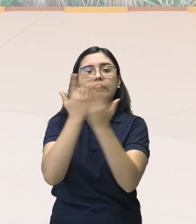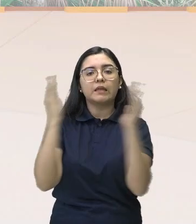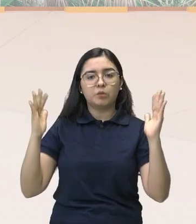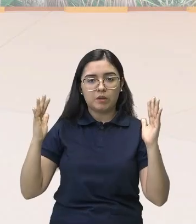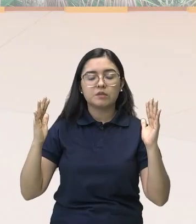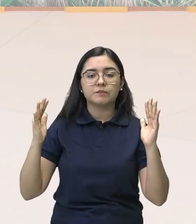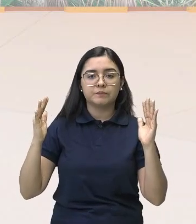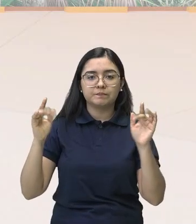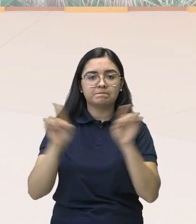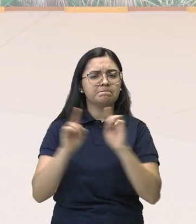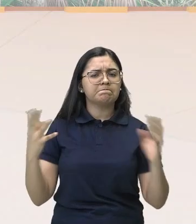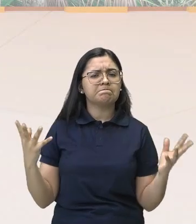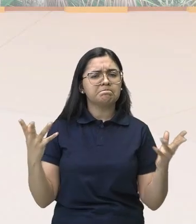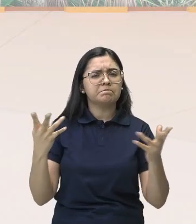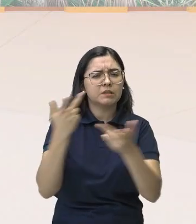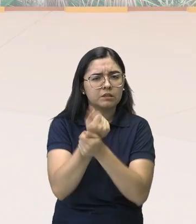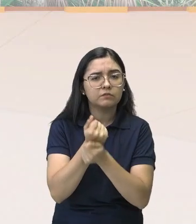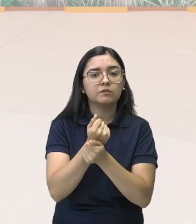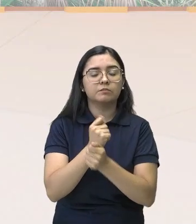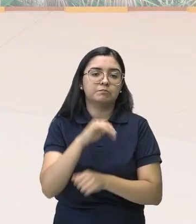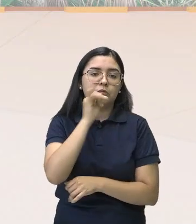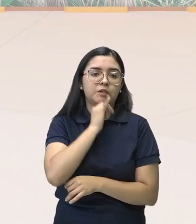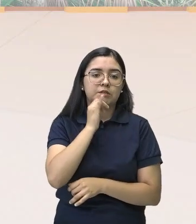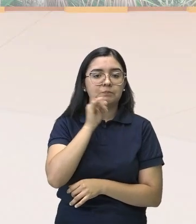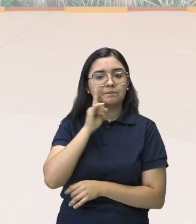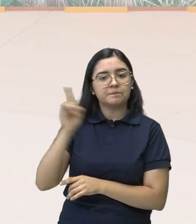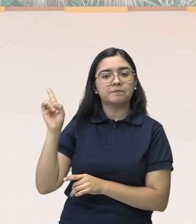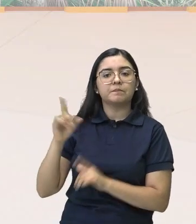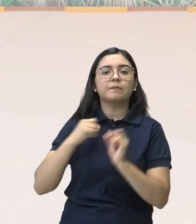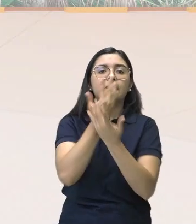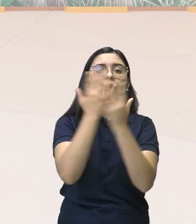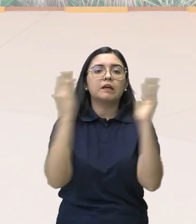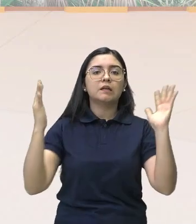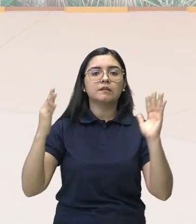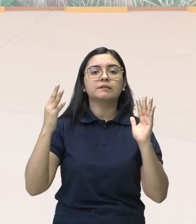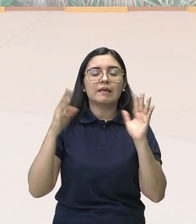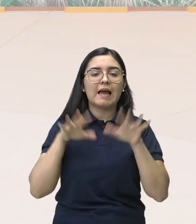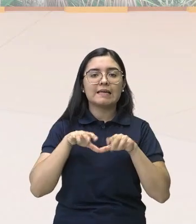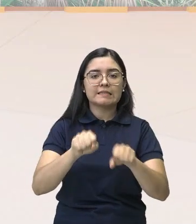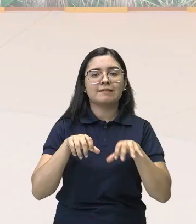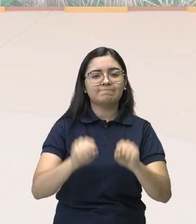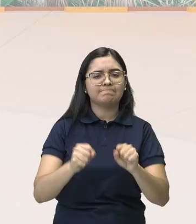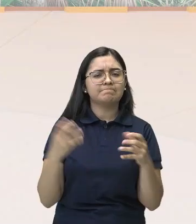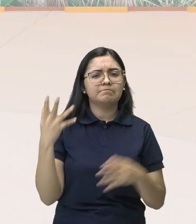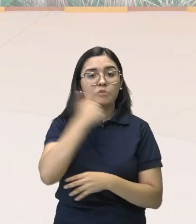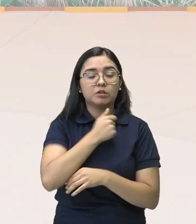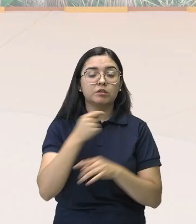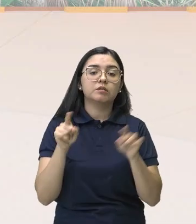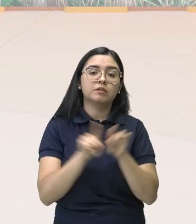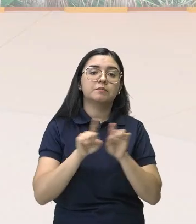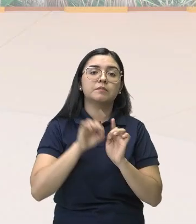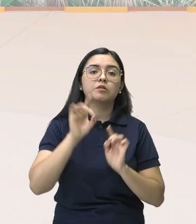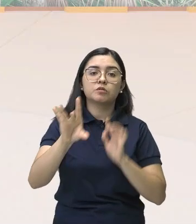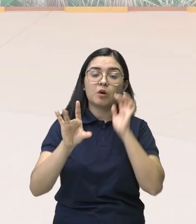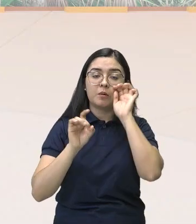natureza exuberante, como, por exemplo, estes açaís tão bonitos, somente